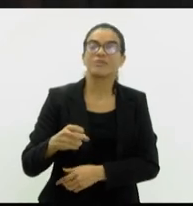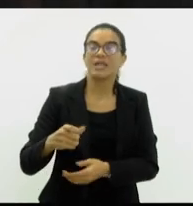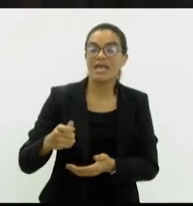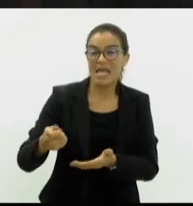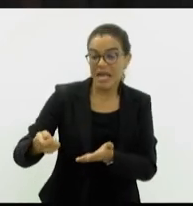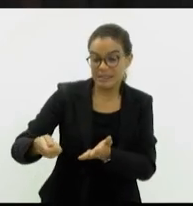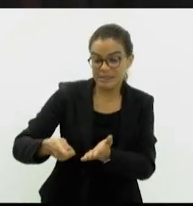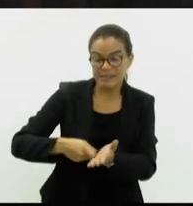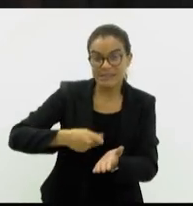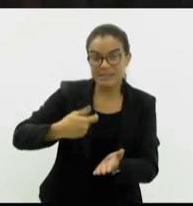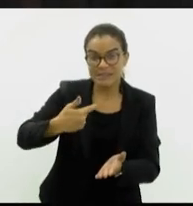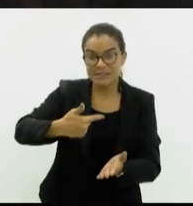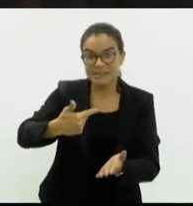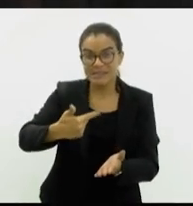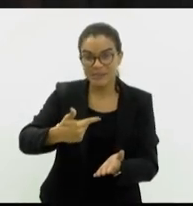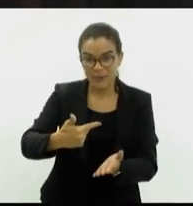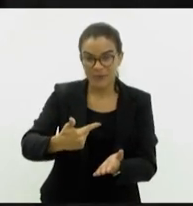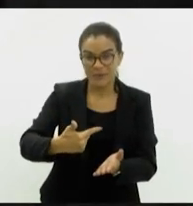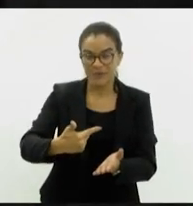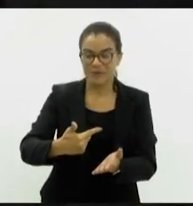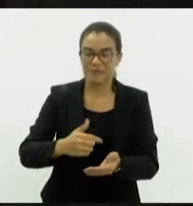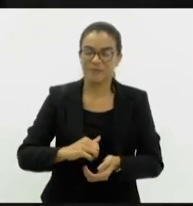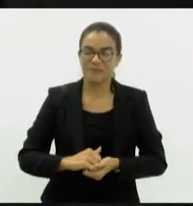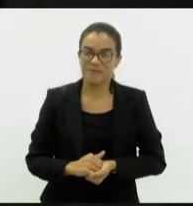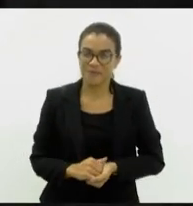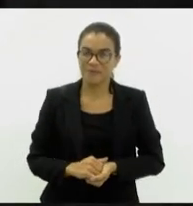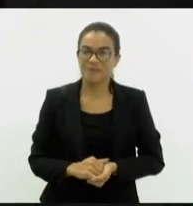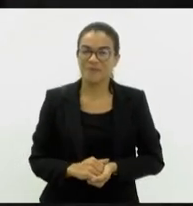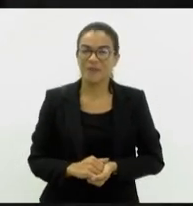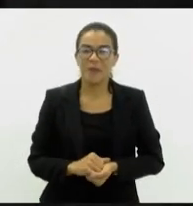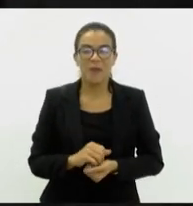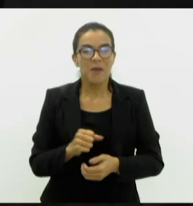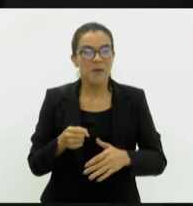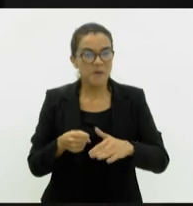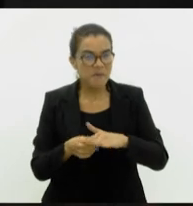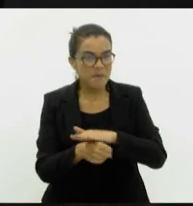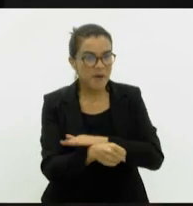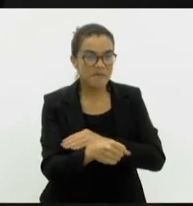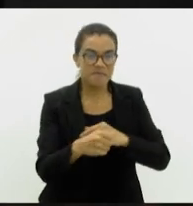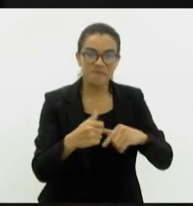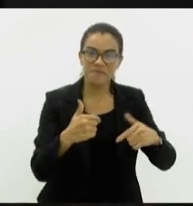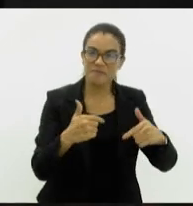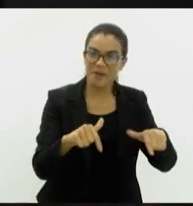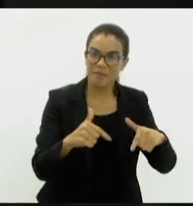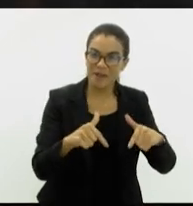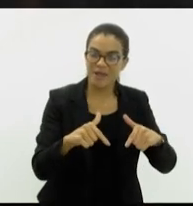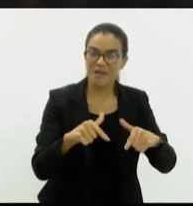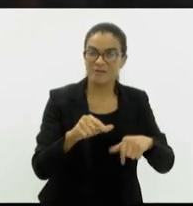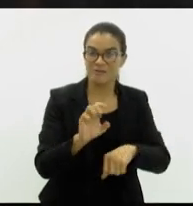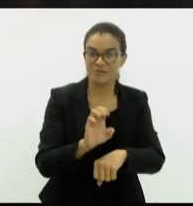pela segunda vez quando eu entro no serviço público